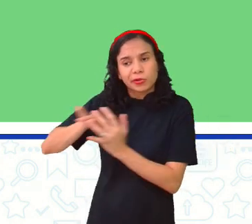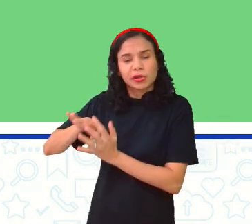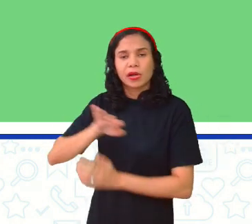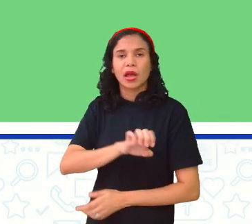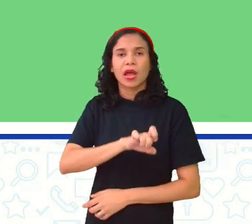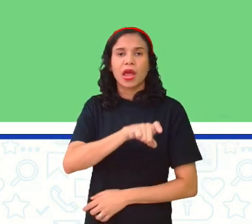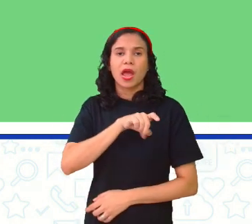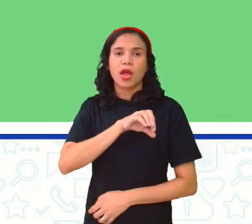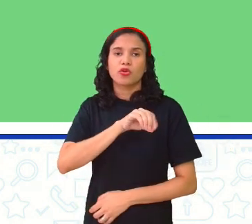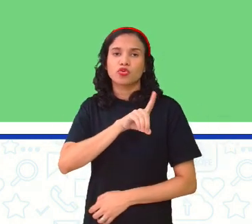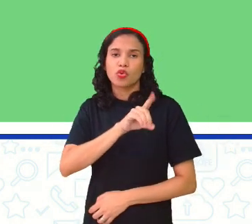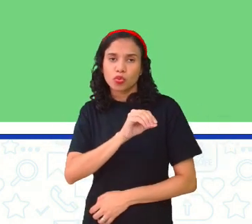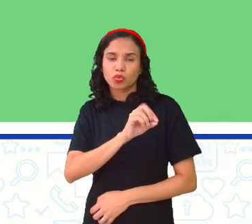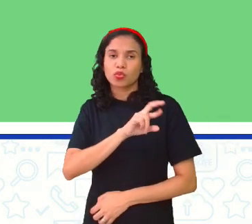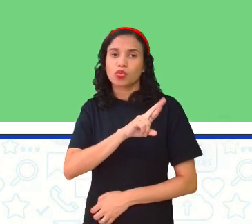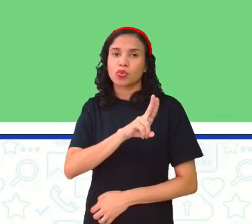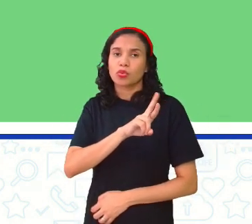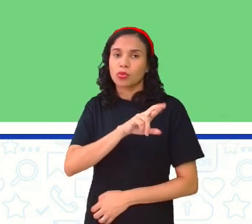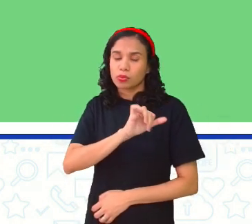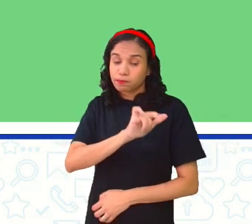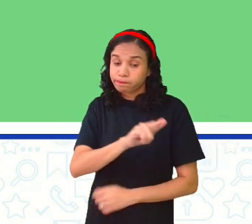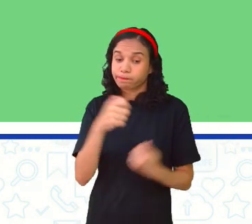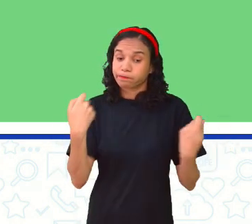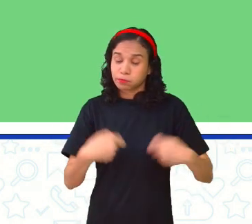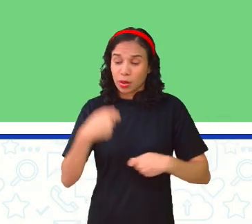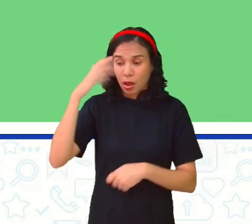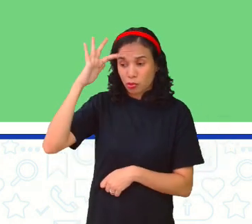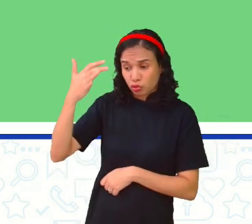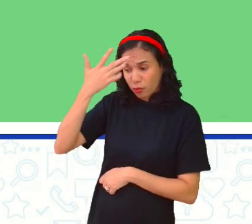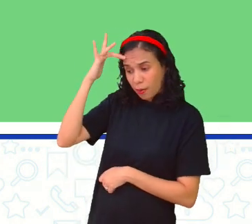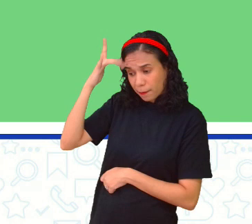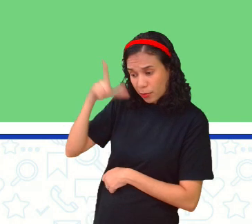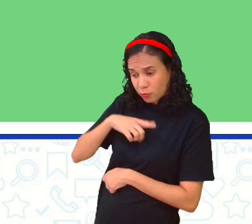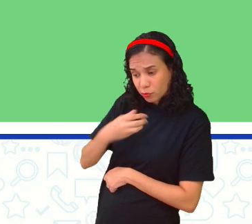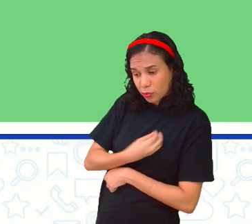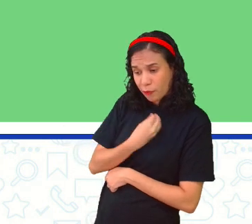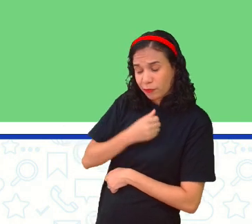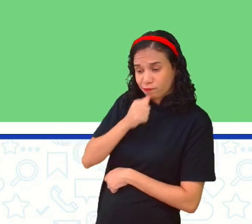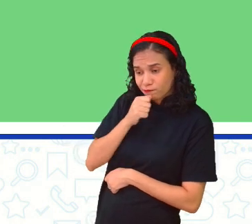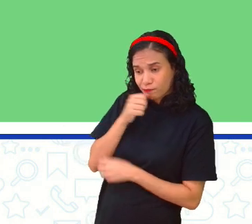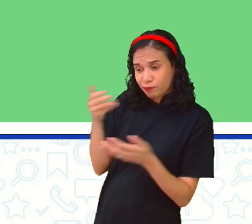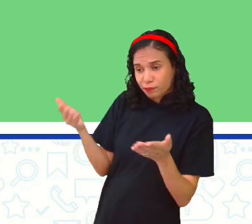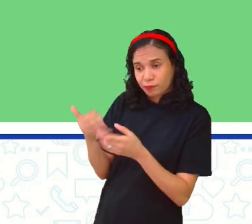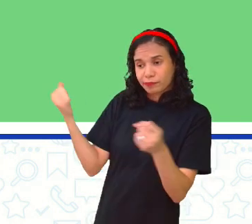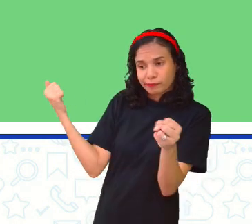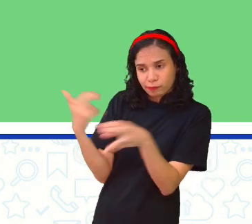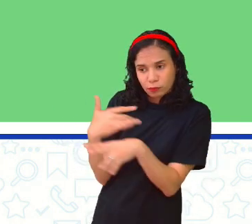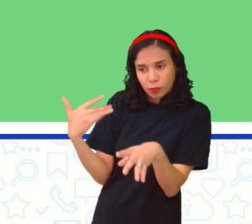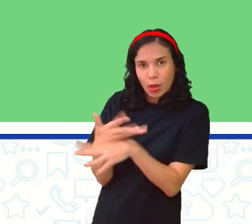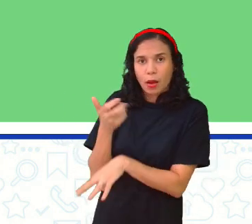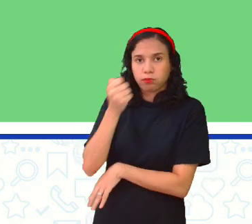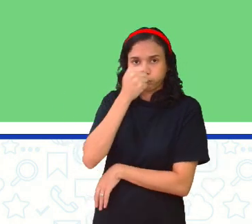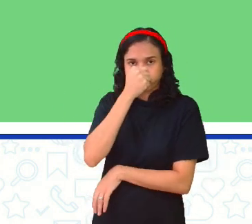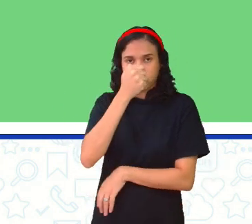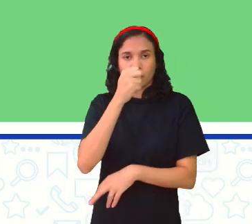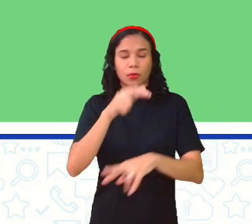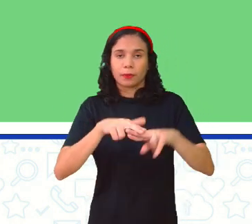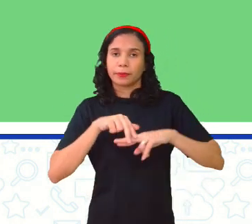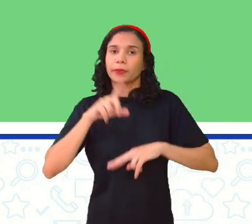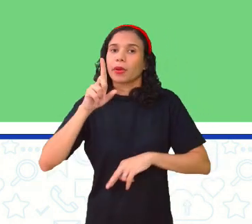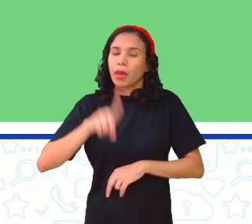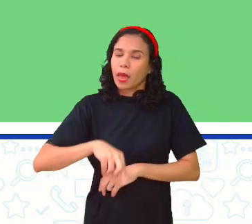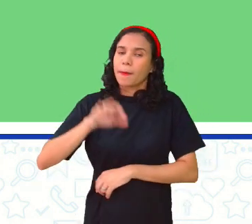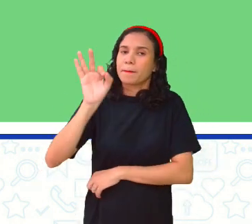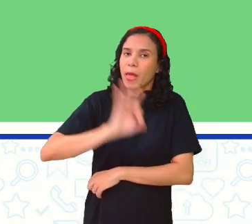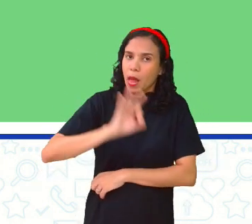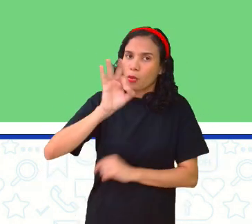a gente tem que resolver a situação das pessoas que vivem aí nos centros urbanos. Então, é um